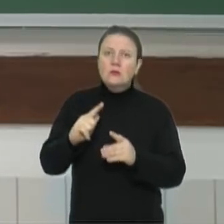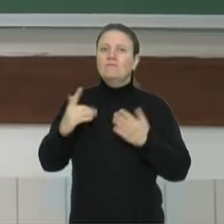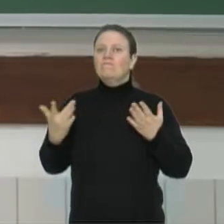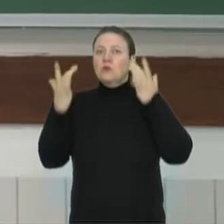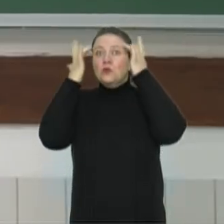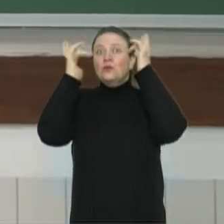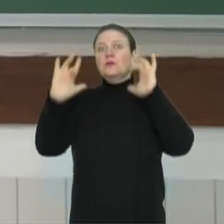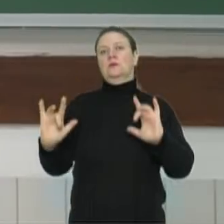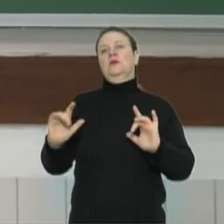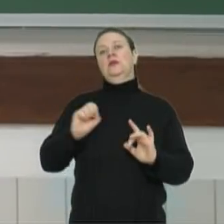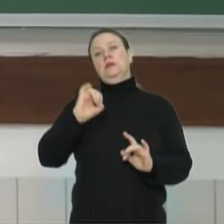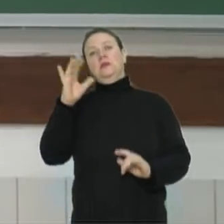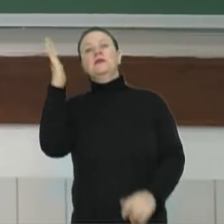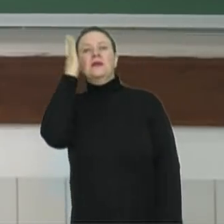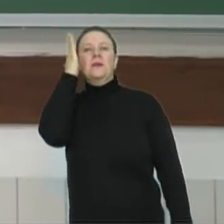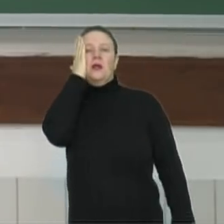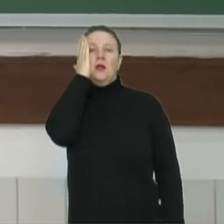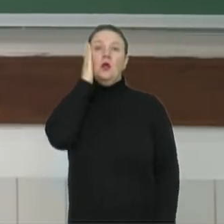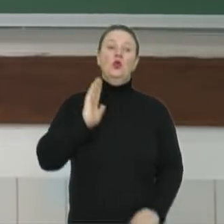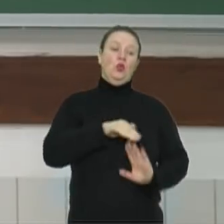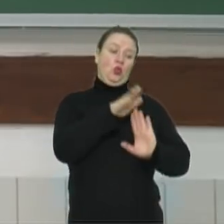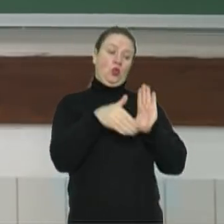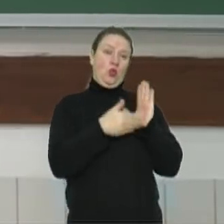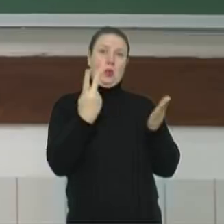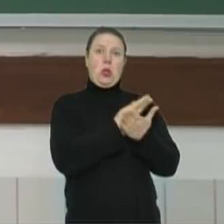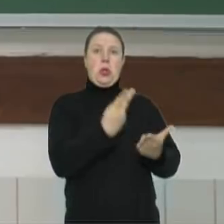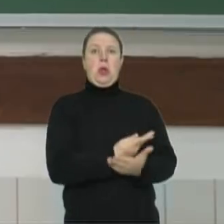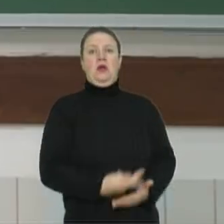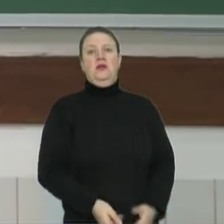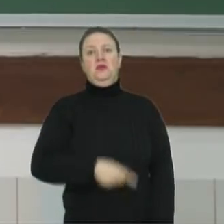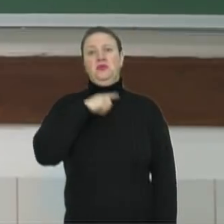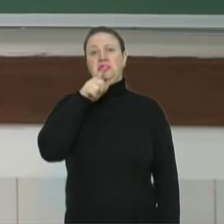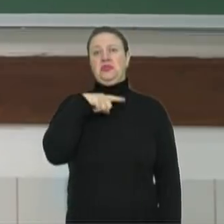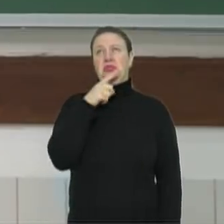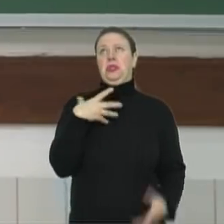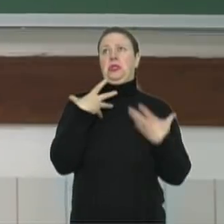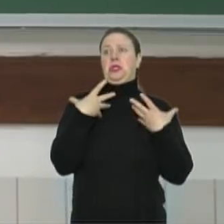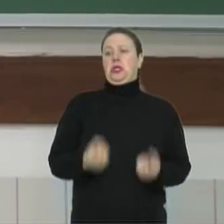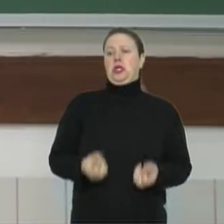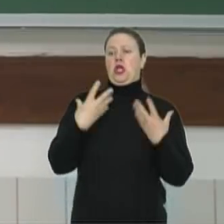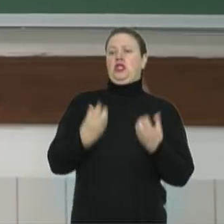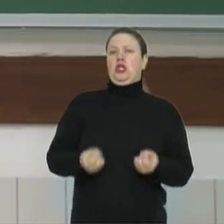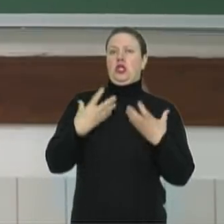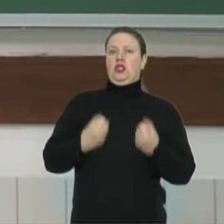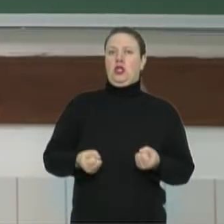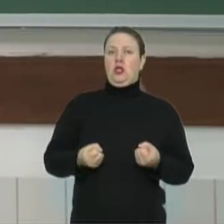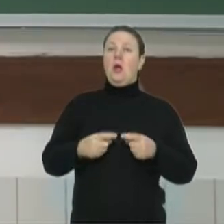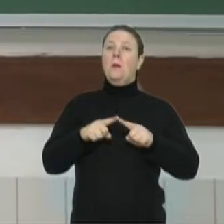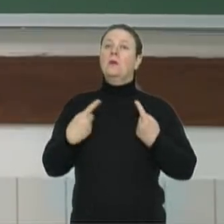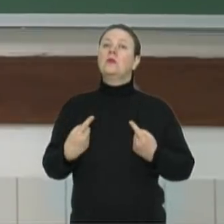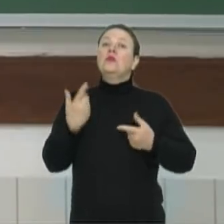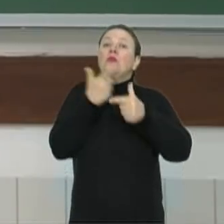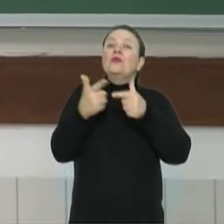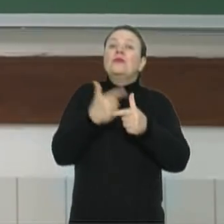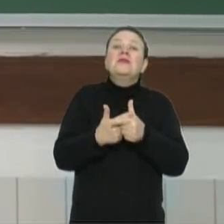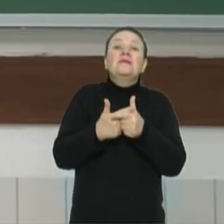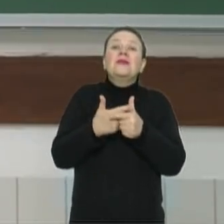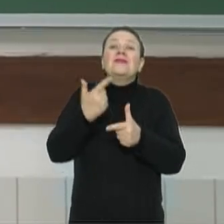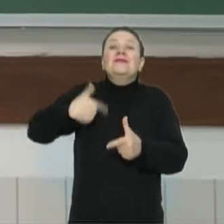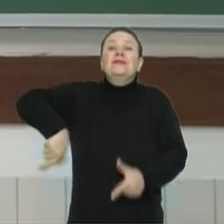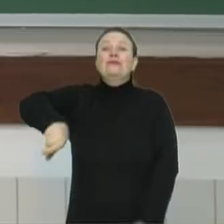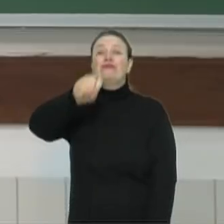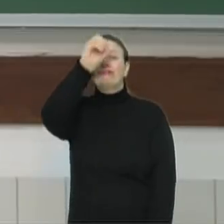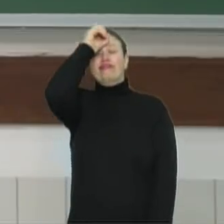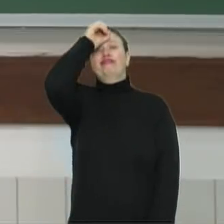nada. Se soubéssemos que tudo vai dar errado, não tem o que fazer, então só resta aceitar. O problema é, nós não sabemos, porque ainda